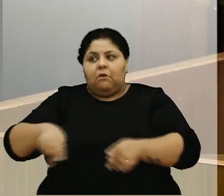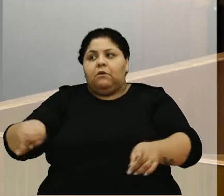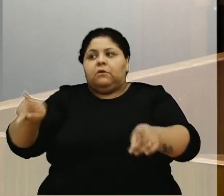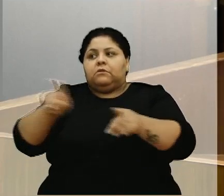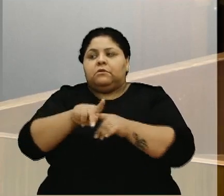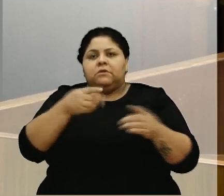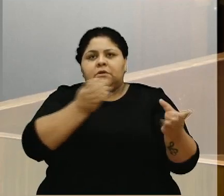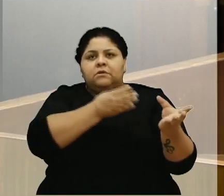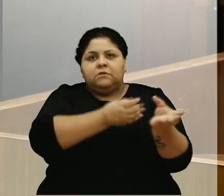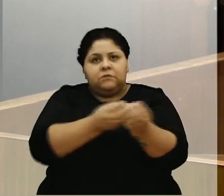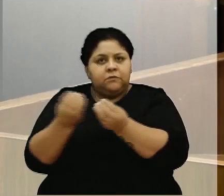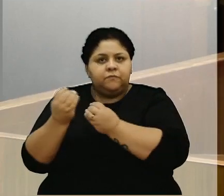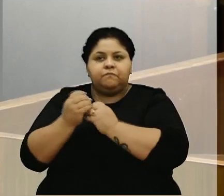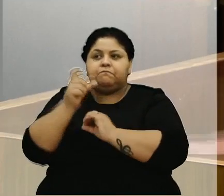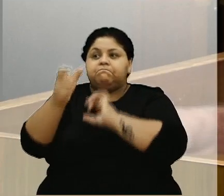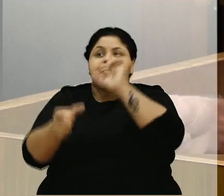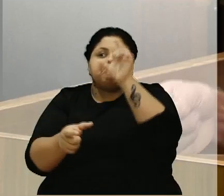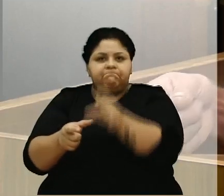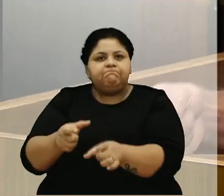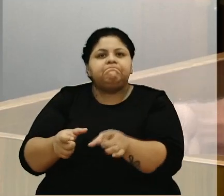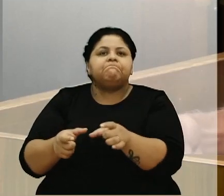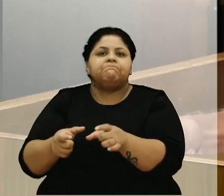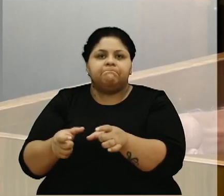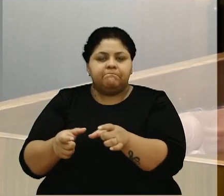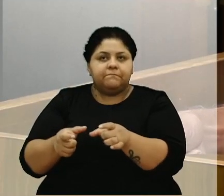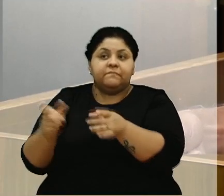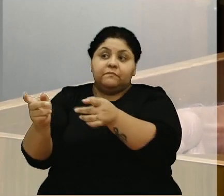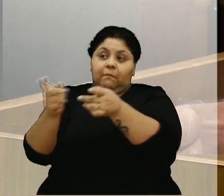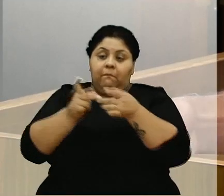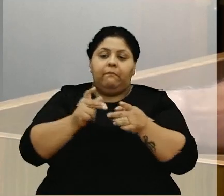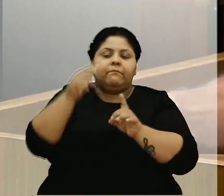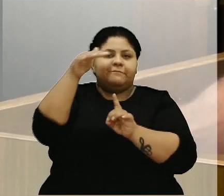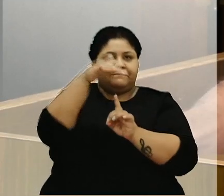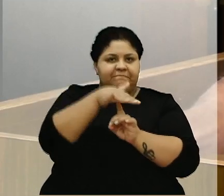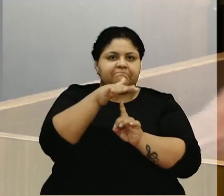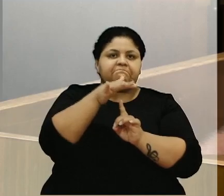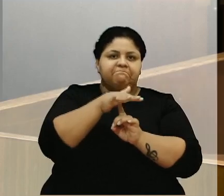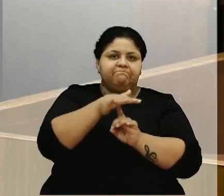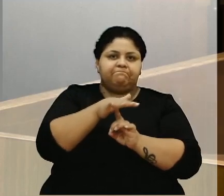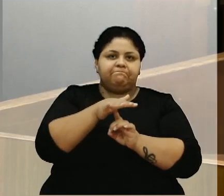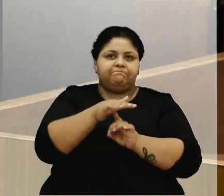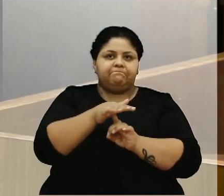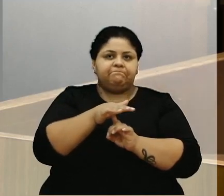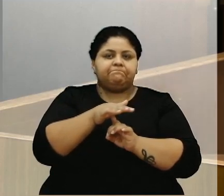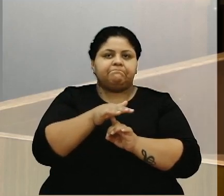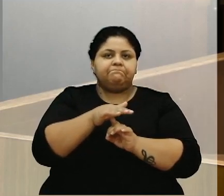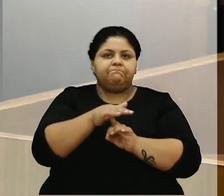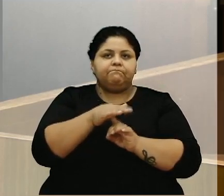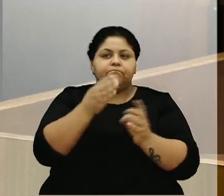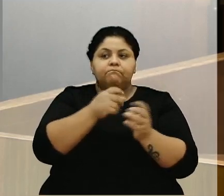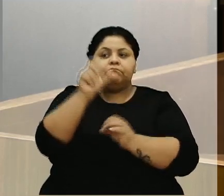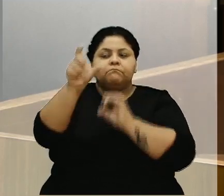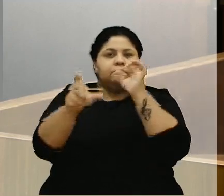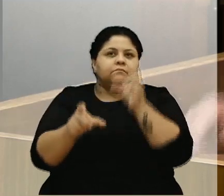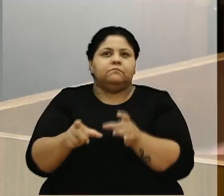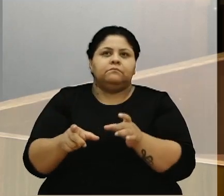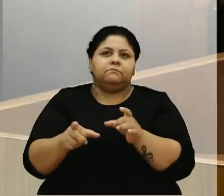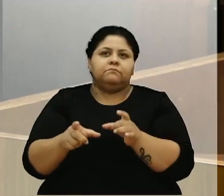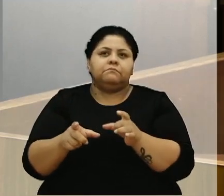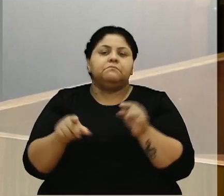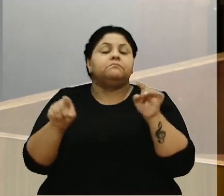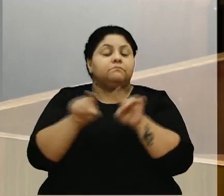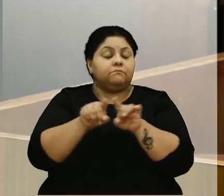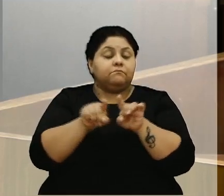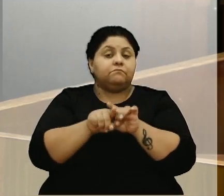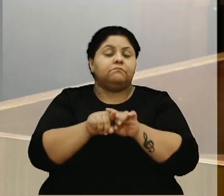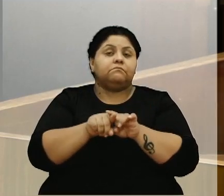muitas e muitas gente vão à Feira Cultural da Maesa, muitas pessoas vão, e também